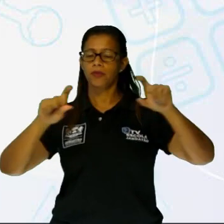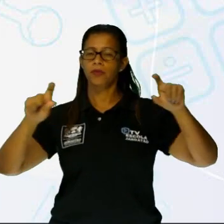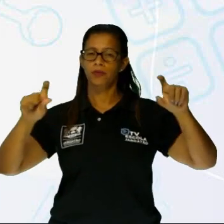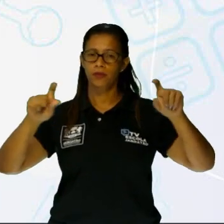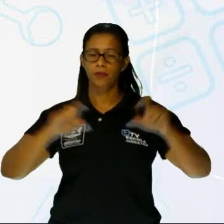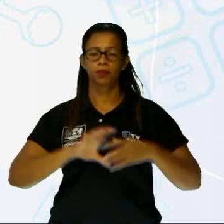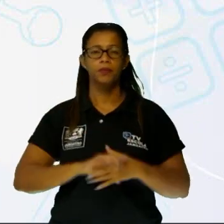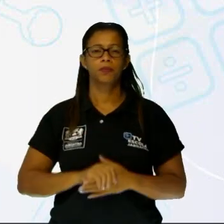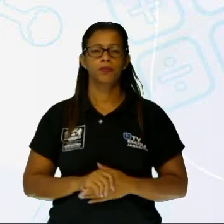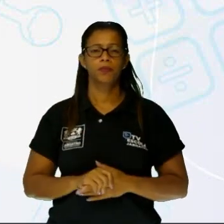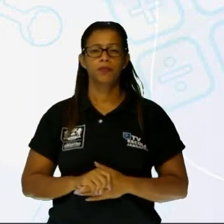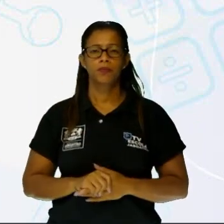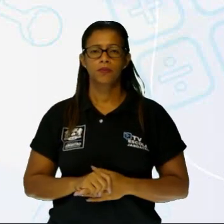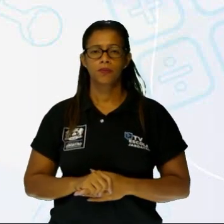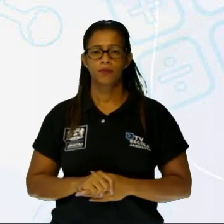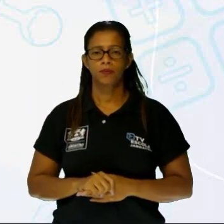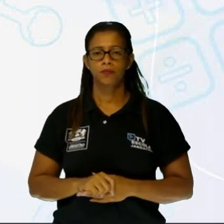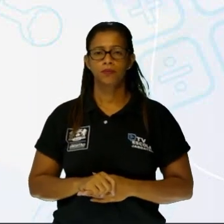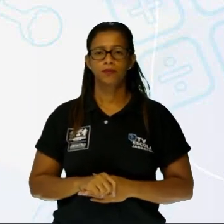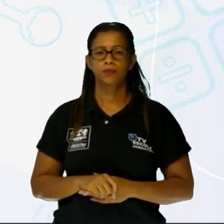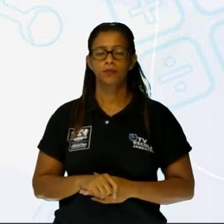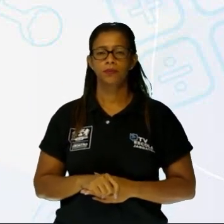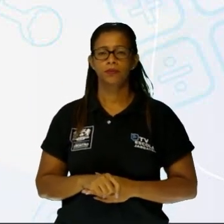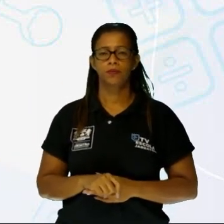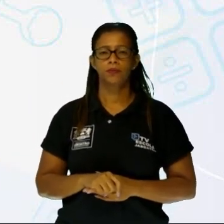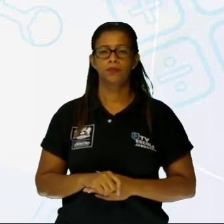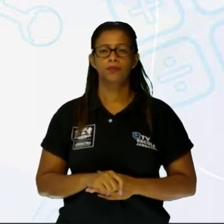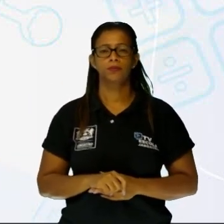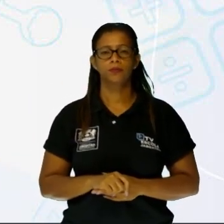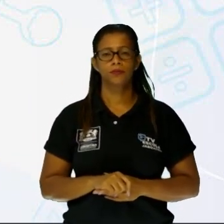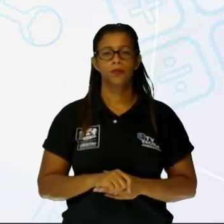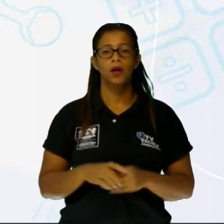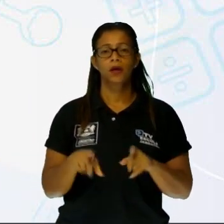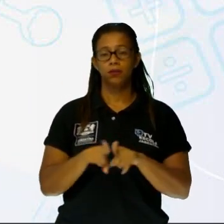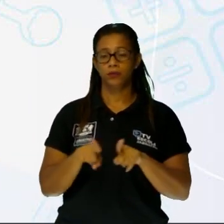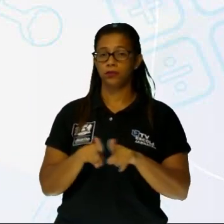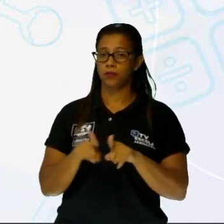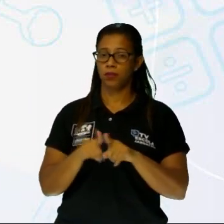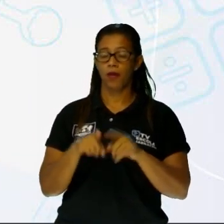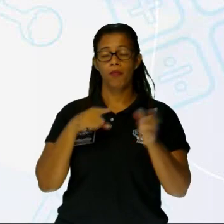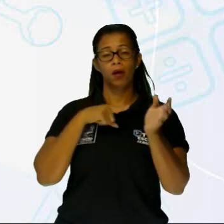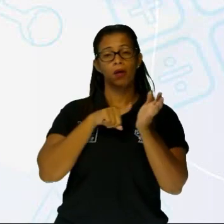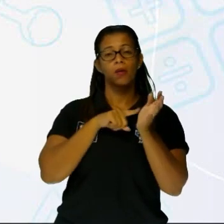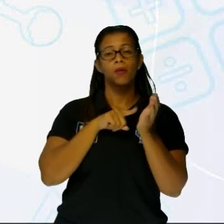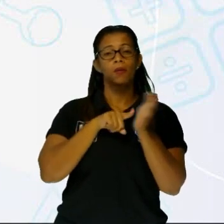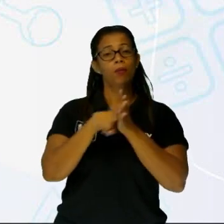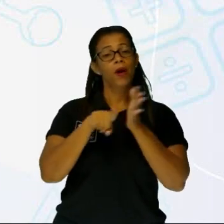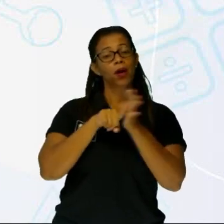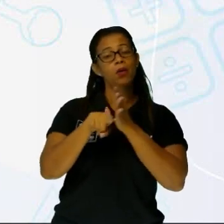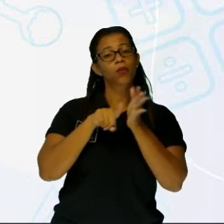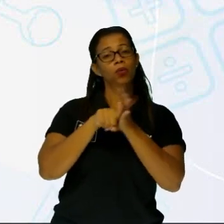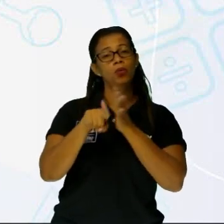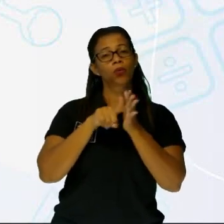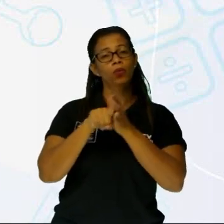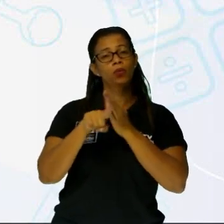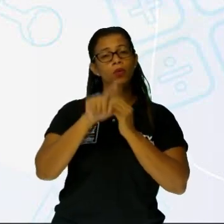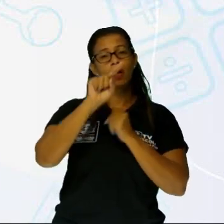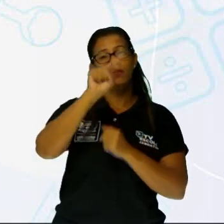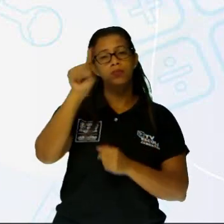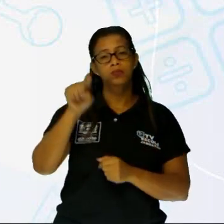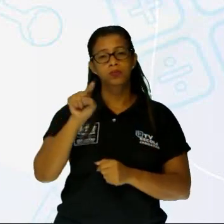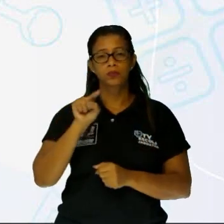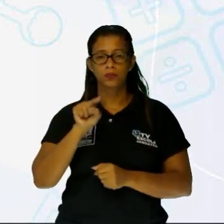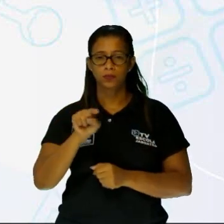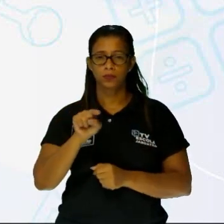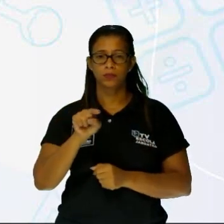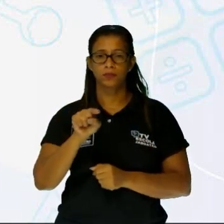em verde, né? E para sentenças interrogativas, quando eu preciso perguntar algo, quando eu